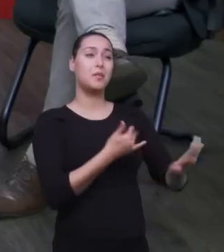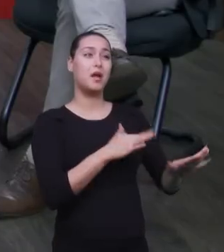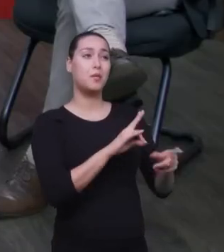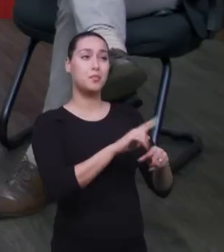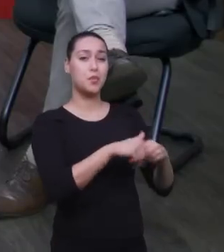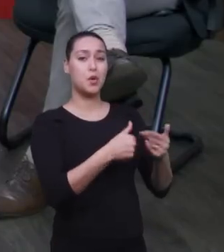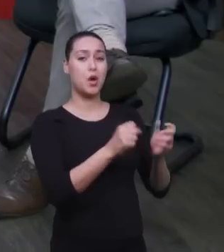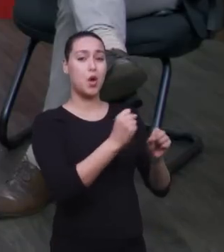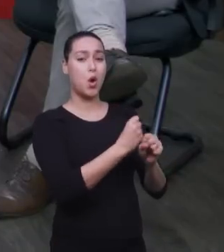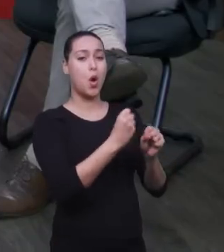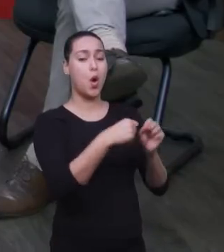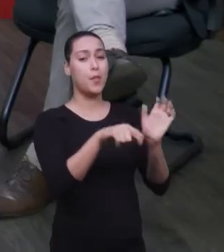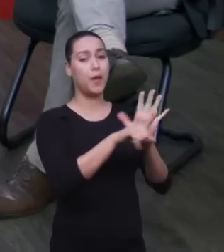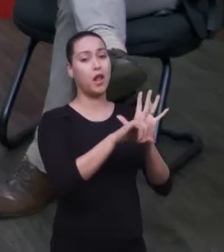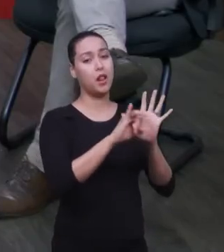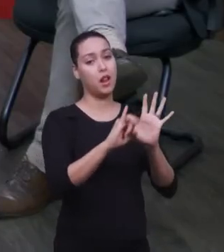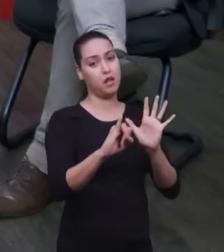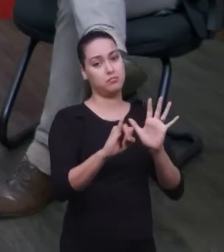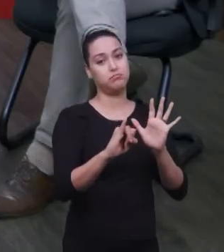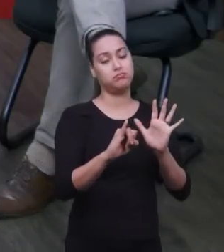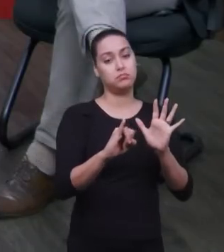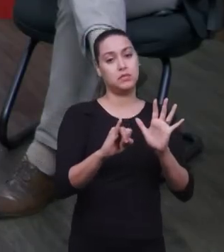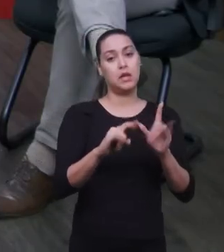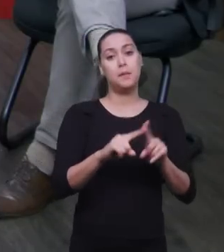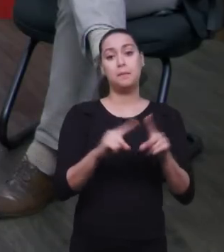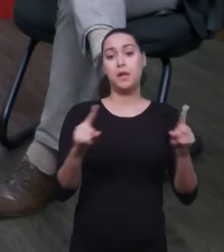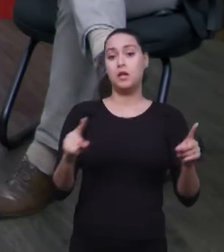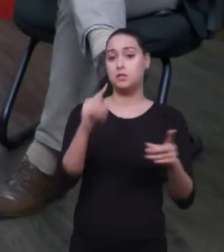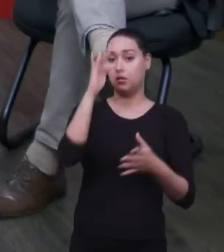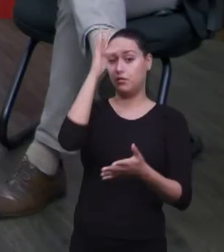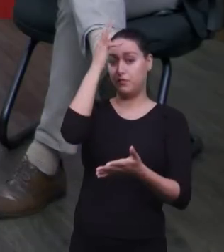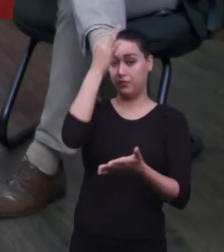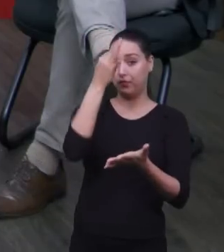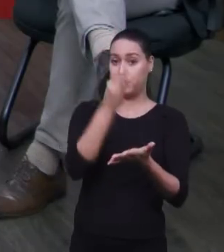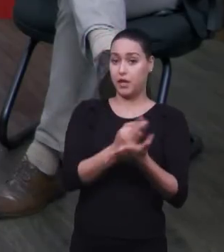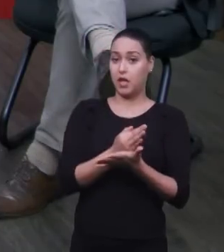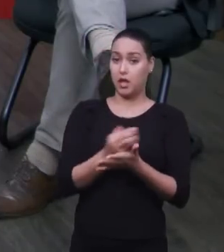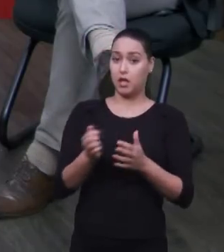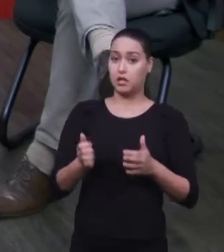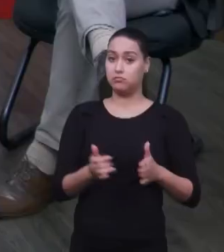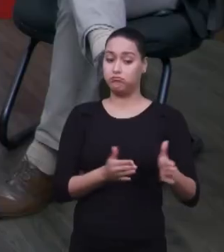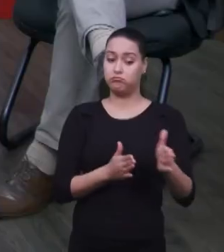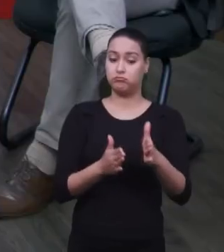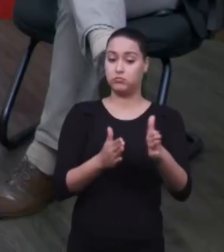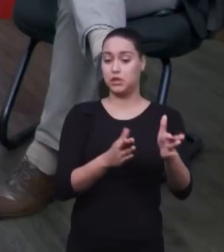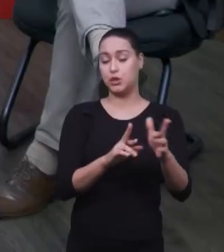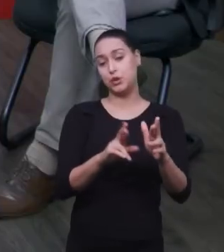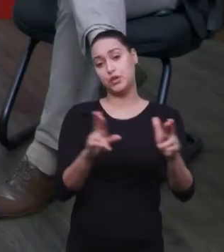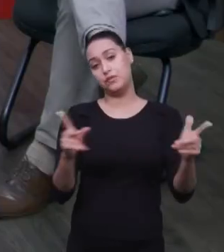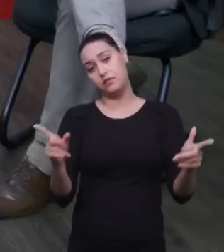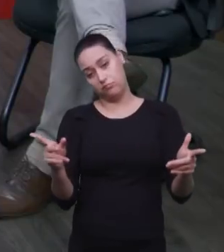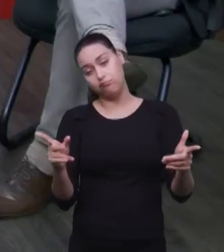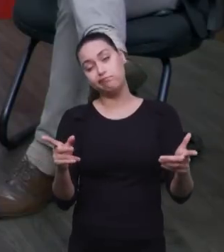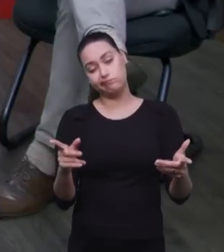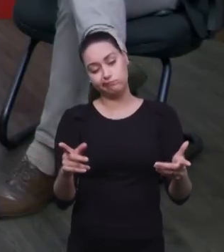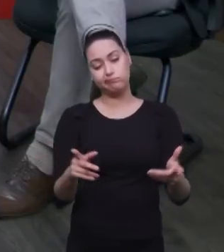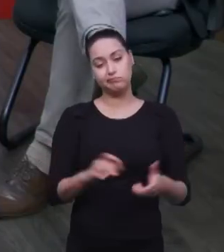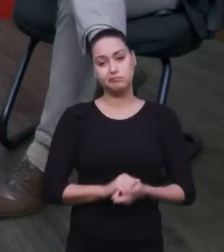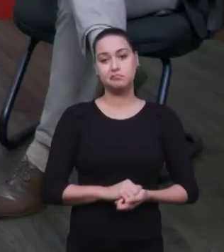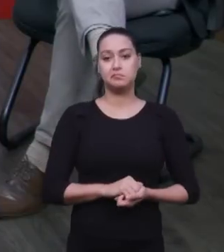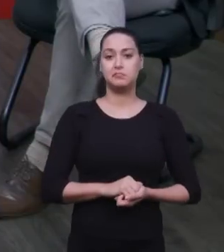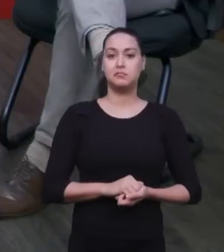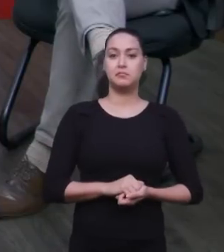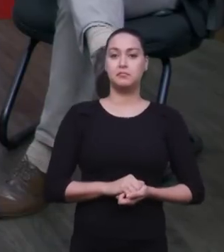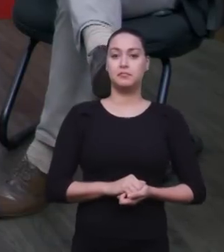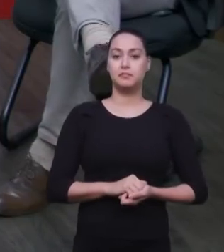coisa. A pessoa vai, então, entrar num caminho de fé que ele vai ter, naturalmente, as suas